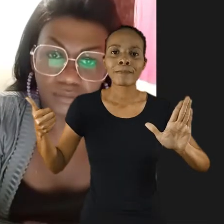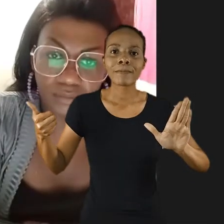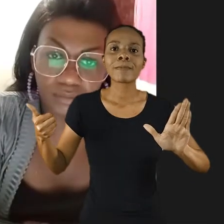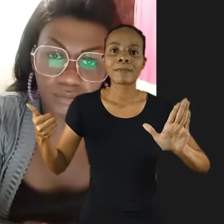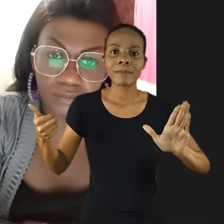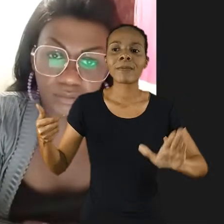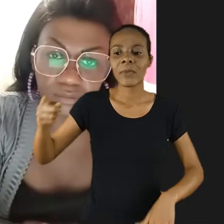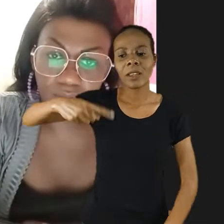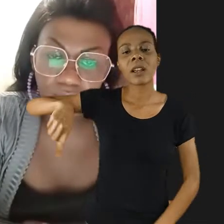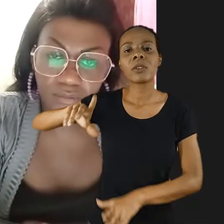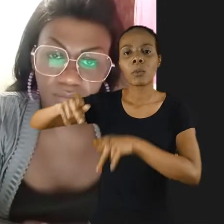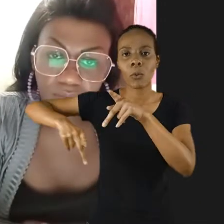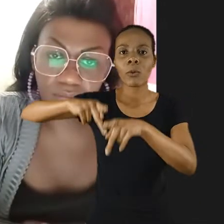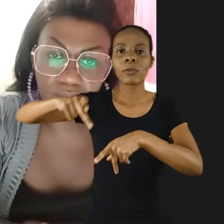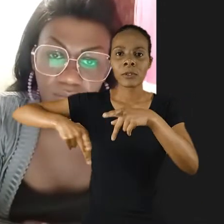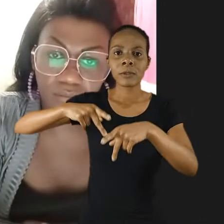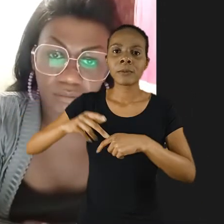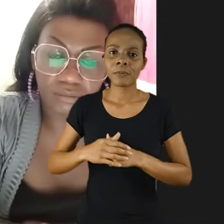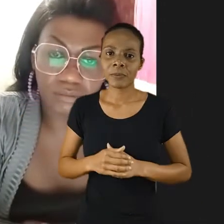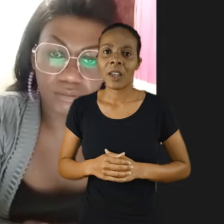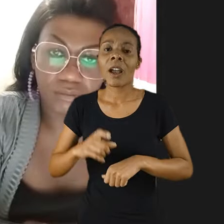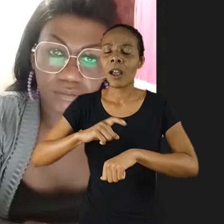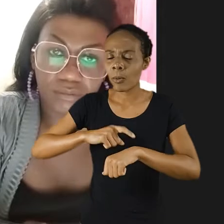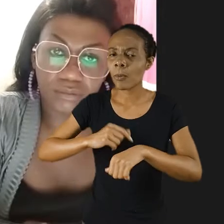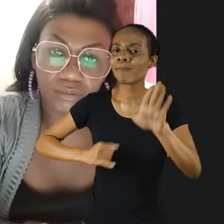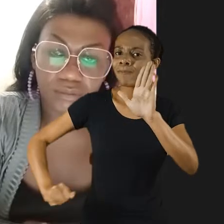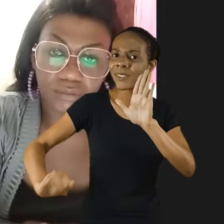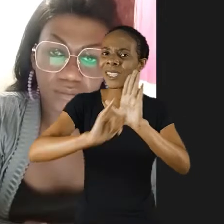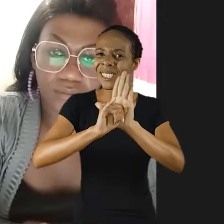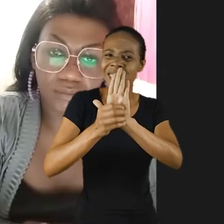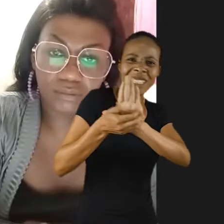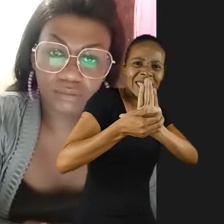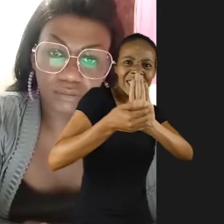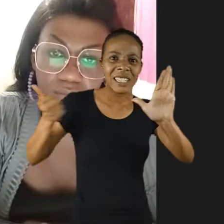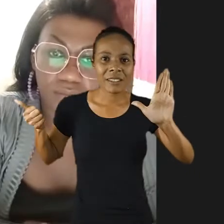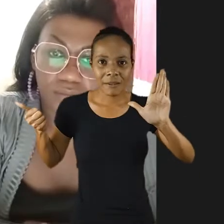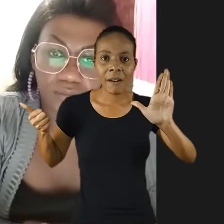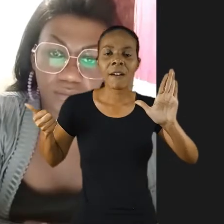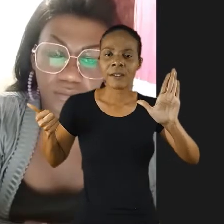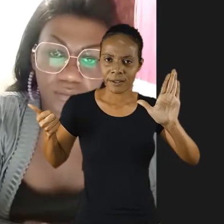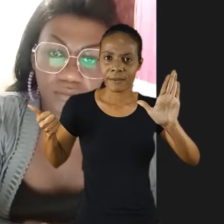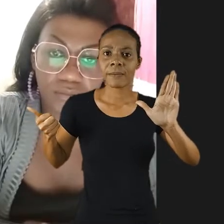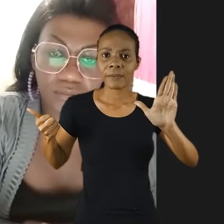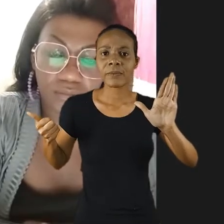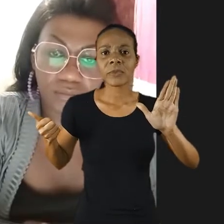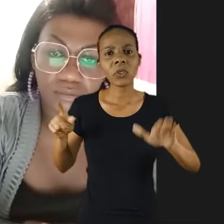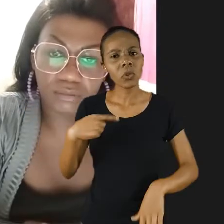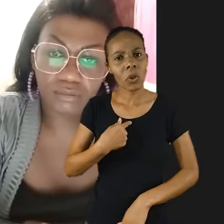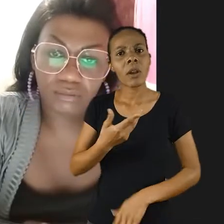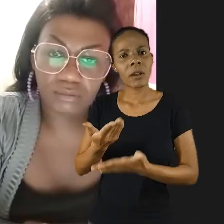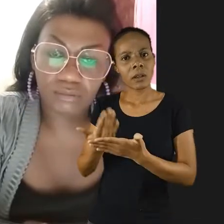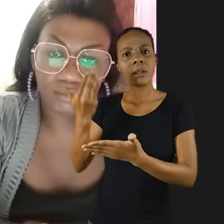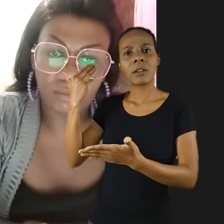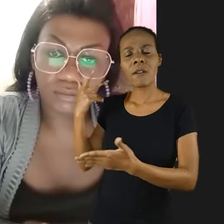dessa galera, sabe? E aí, quando você arranca a identidade, que é o que a gente estava falando há tempo atrás, quando você arranca a identidade, você